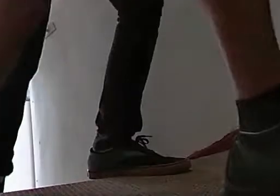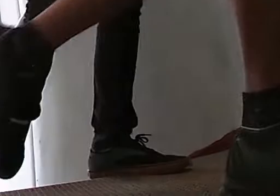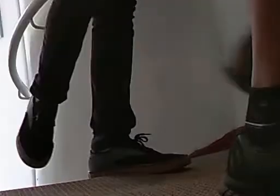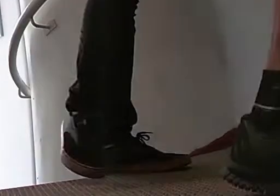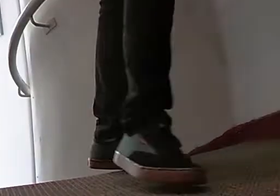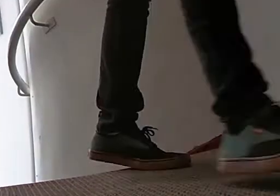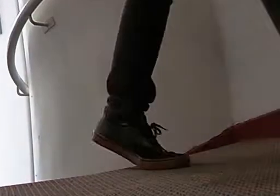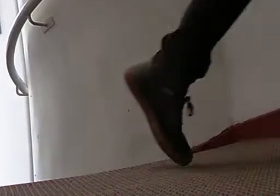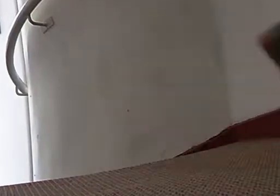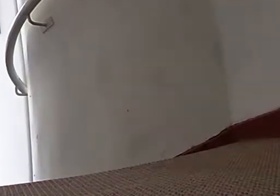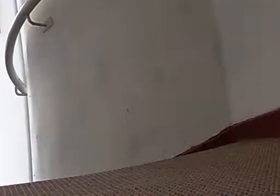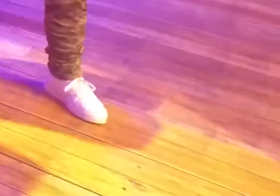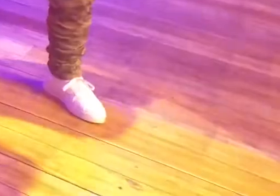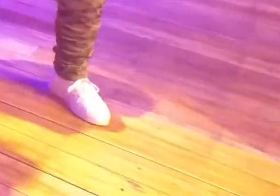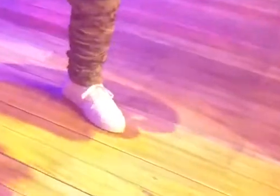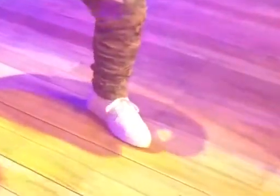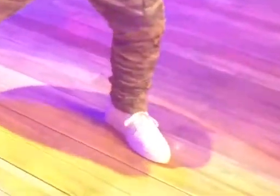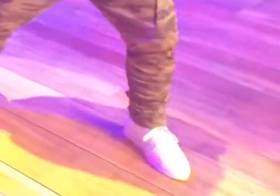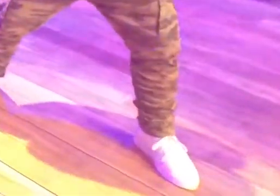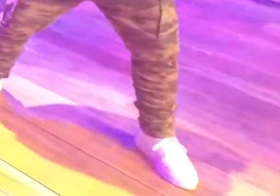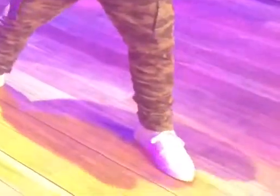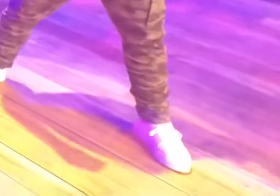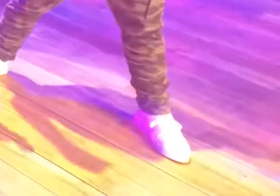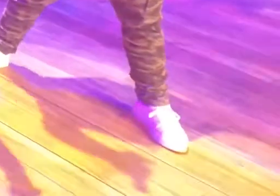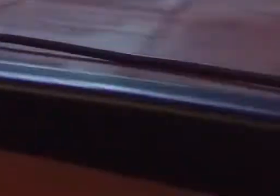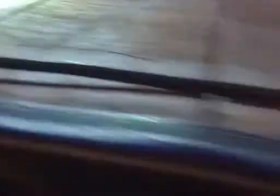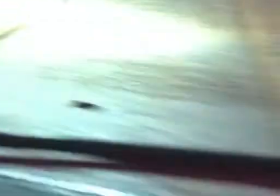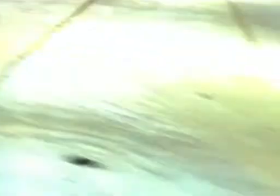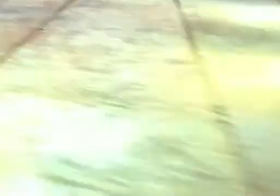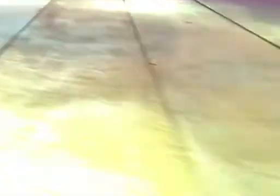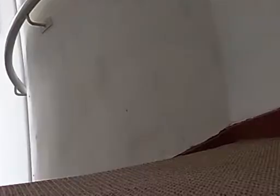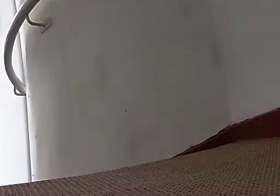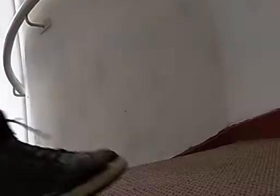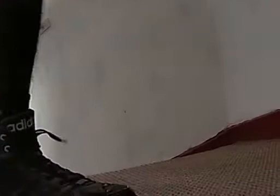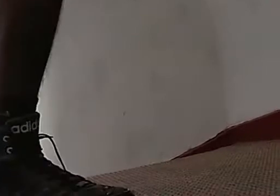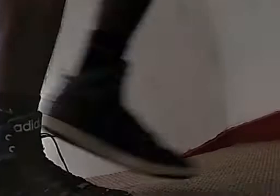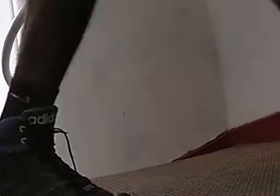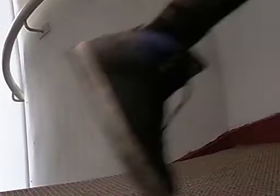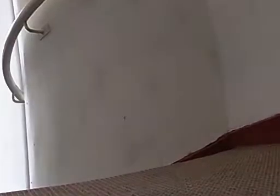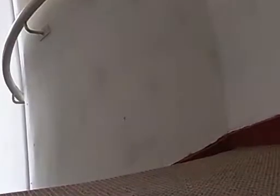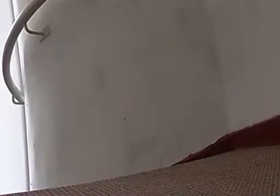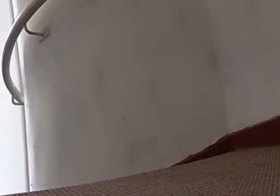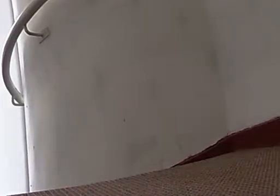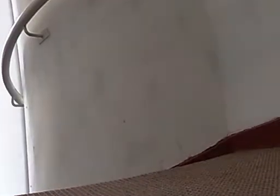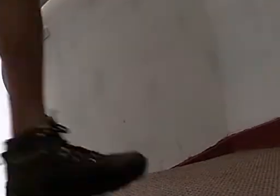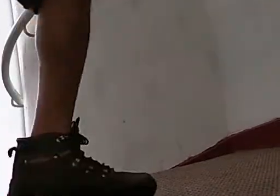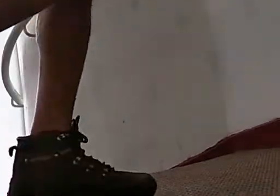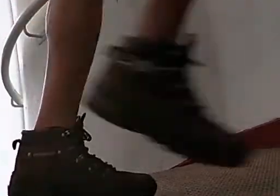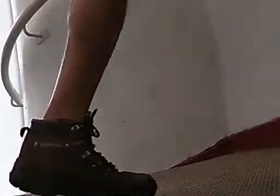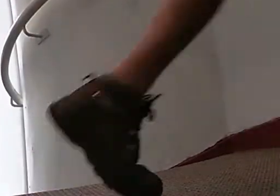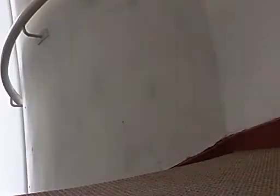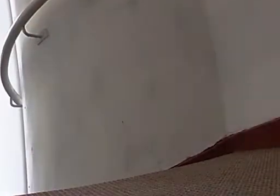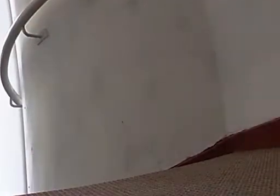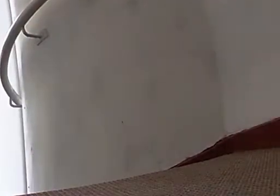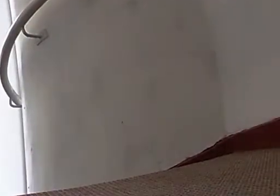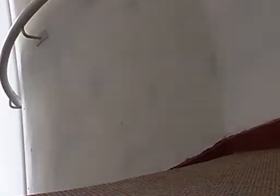poesias visuais? Fazer o corpo dançar e a mente simplesmente observar o balanço do corpo? Prestar atenção nos novos